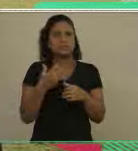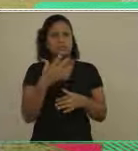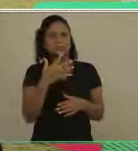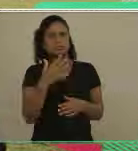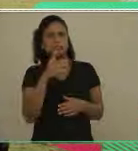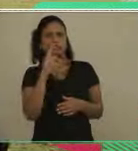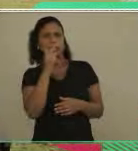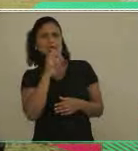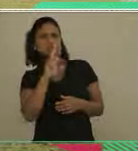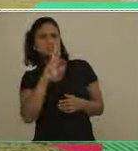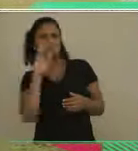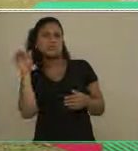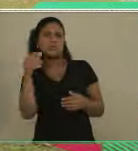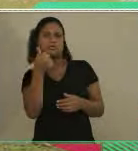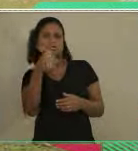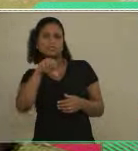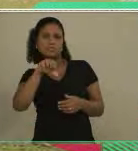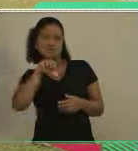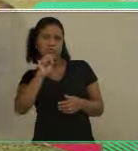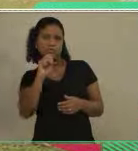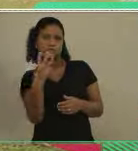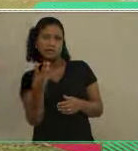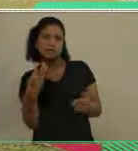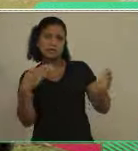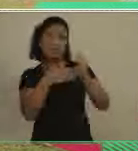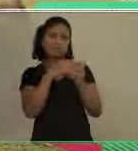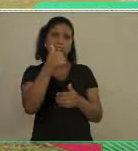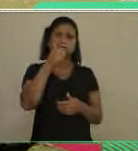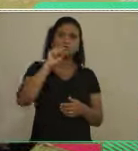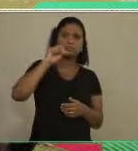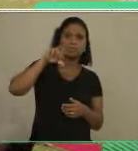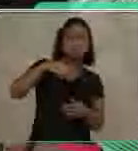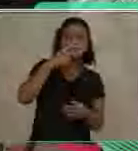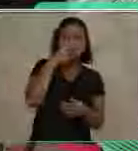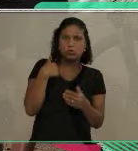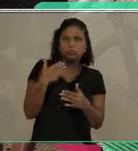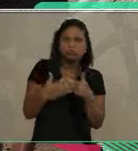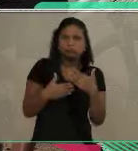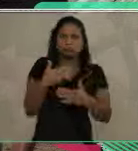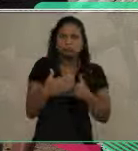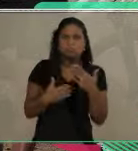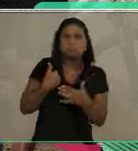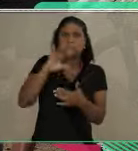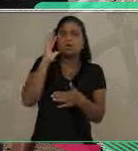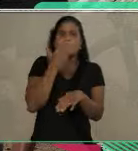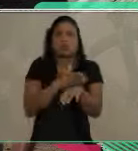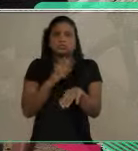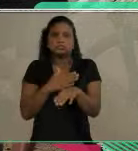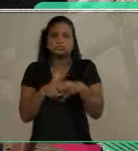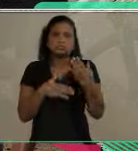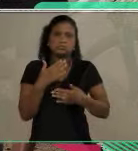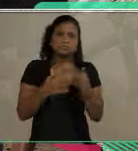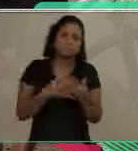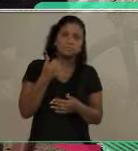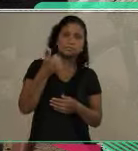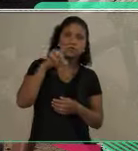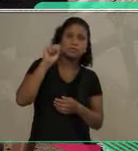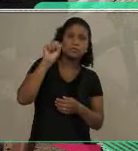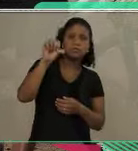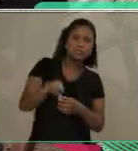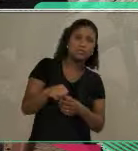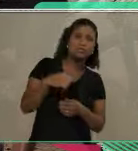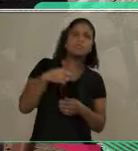83 a 89 mas cada vez esse condicionamento aumentando mais. Em 89, se formou um grupo de amigos onde eu moro